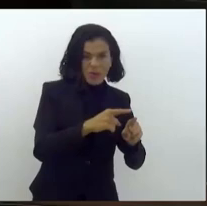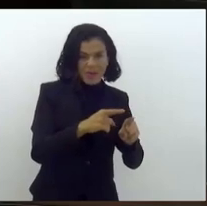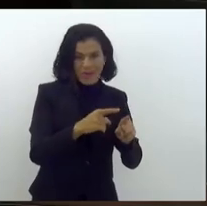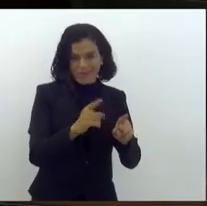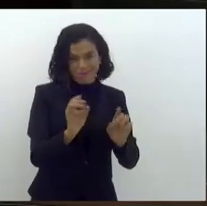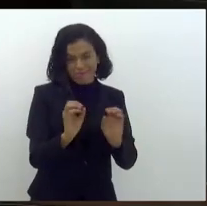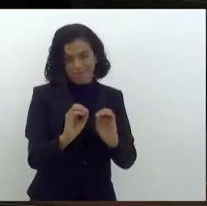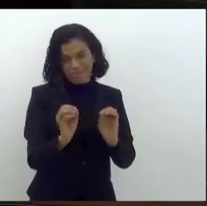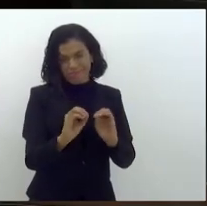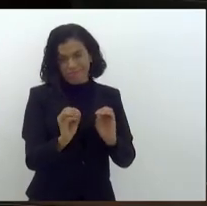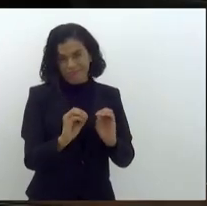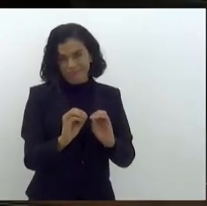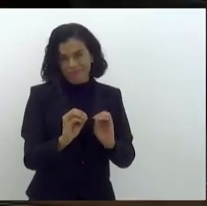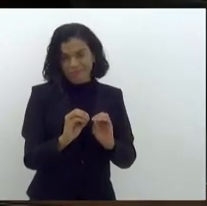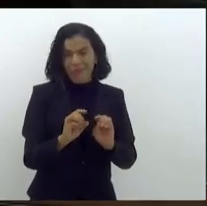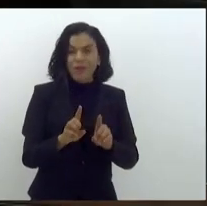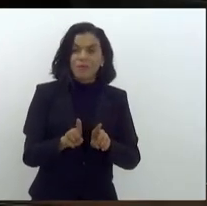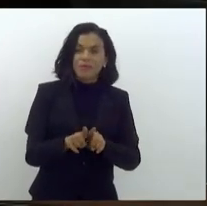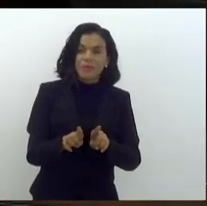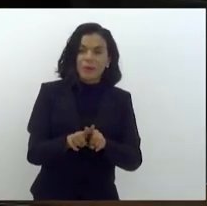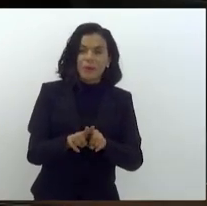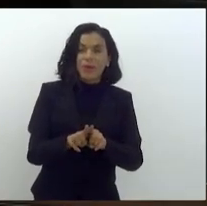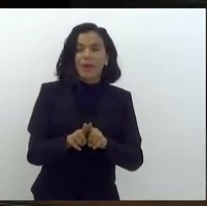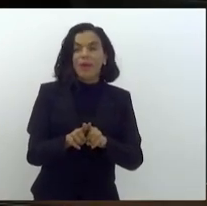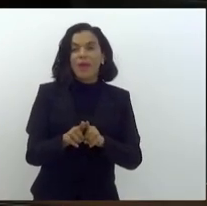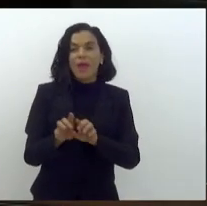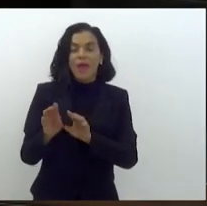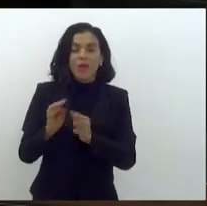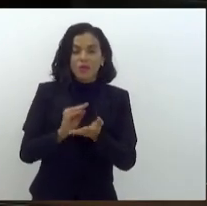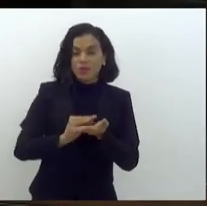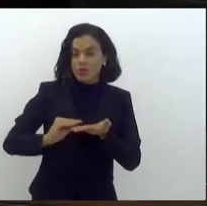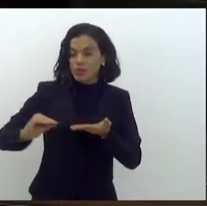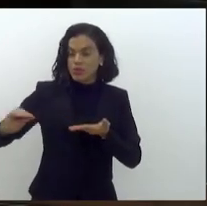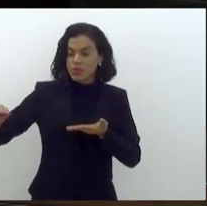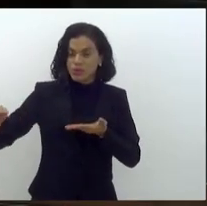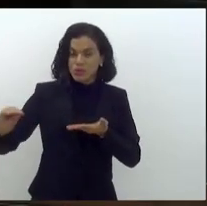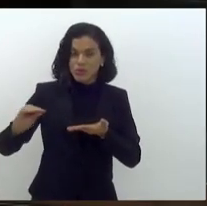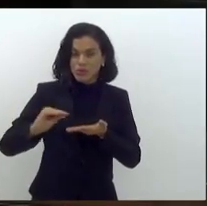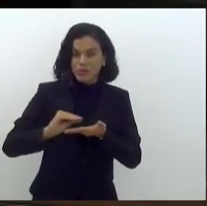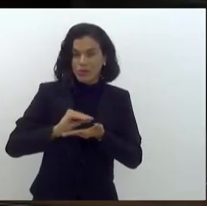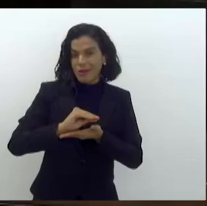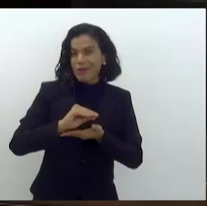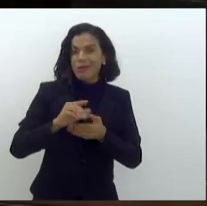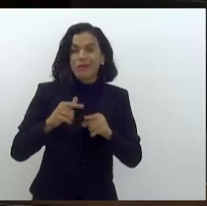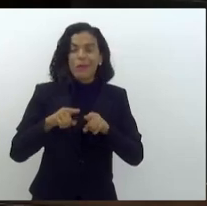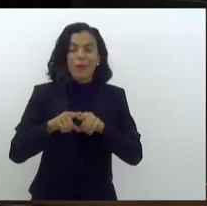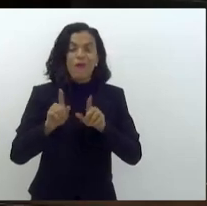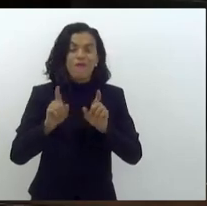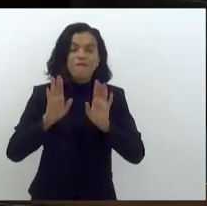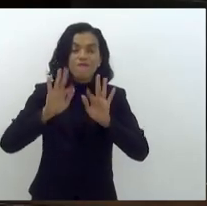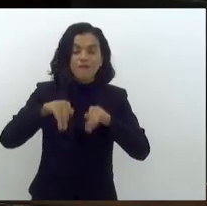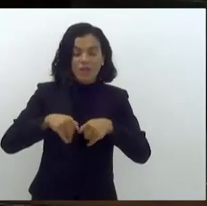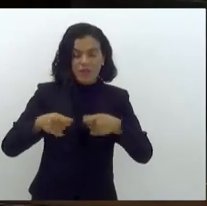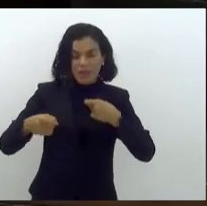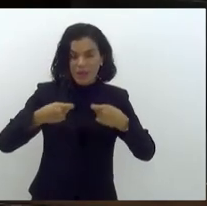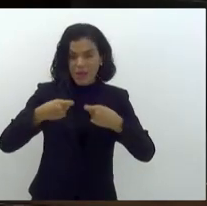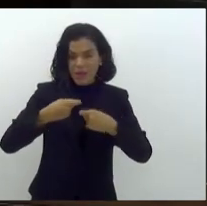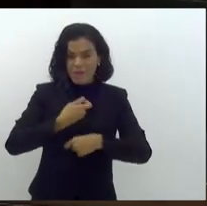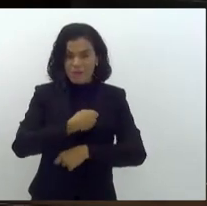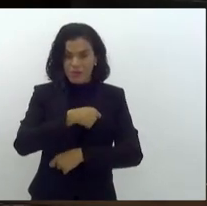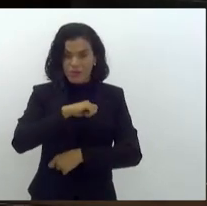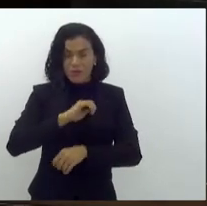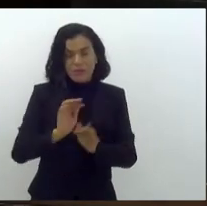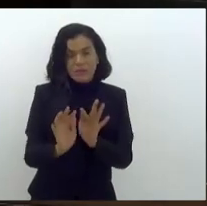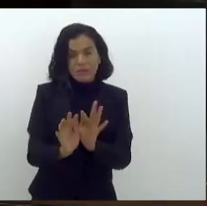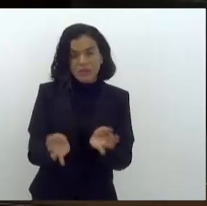é contra não como atividade a migração para o destino das operações o fim da guerra fiscal a simplificação